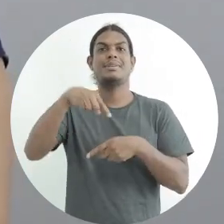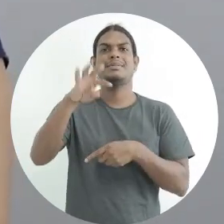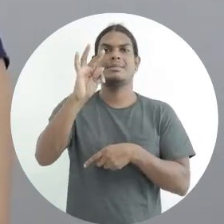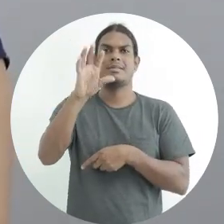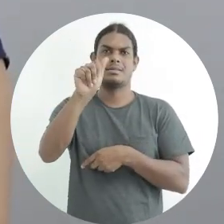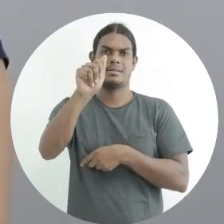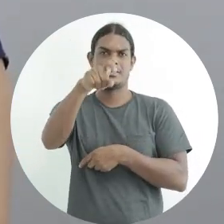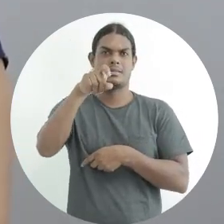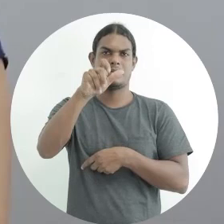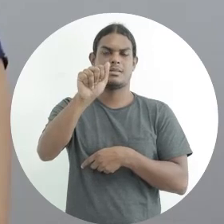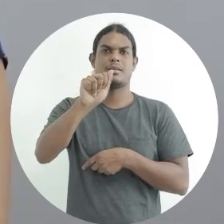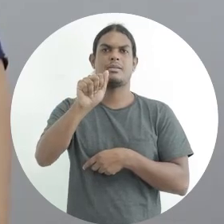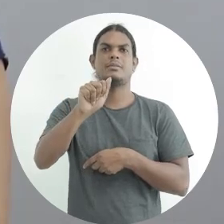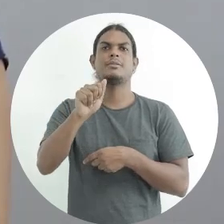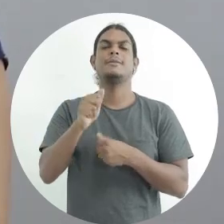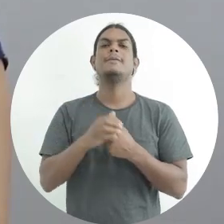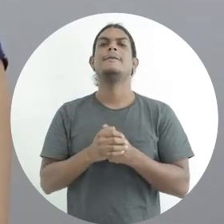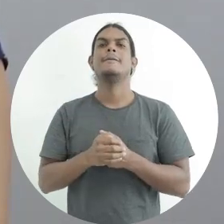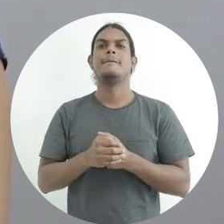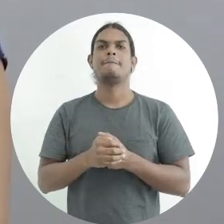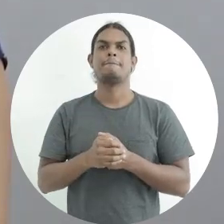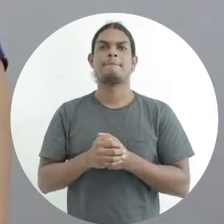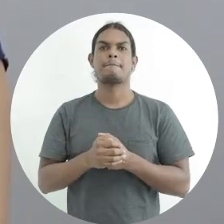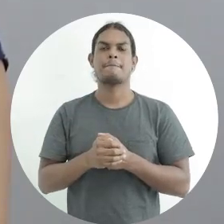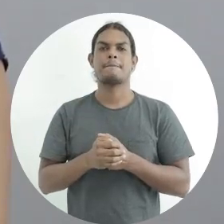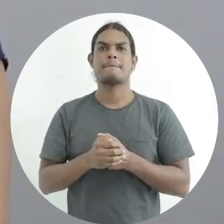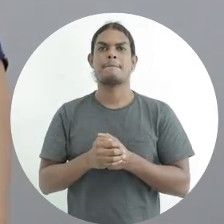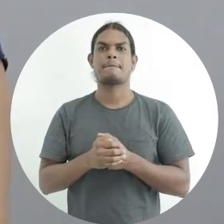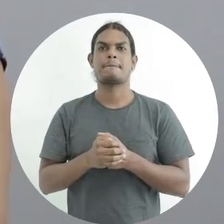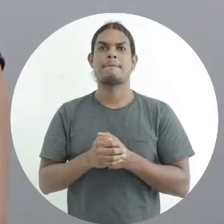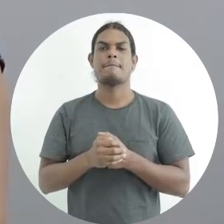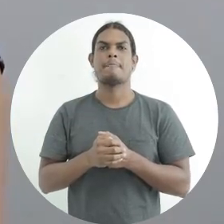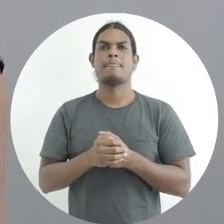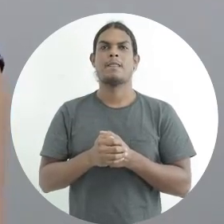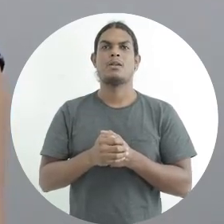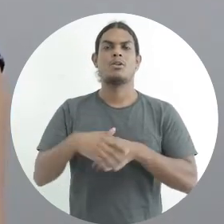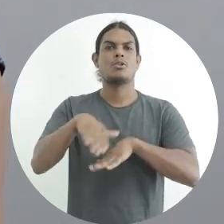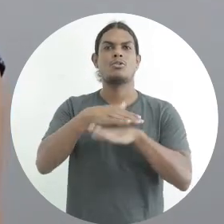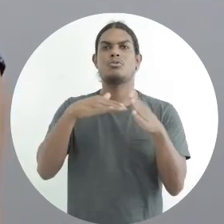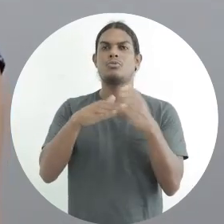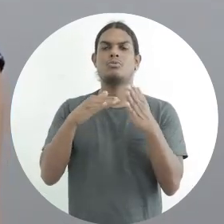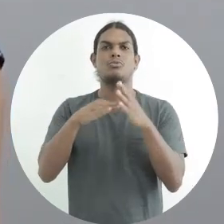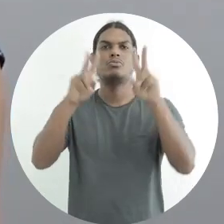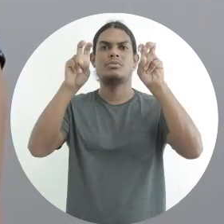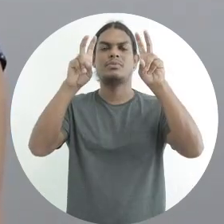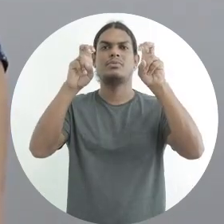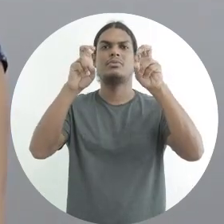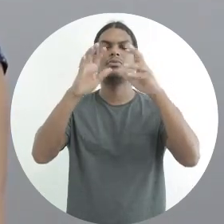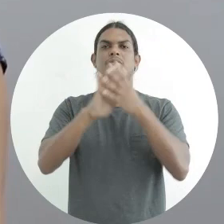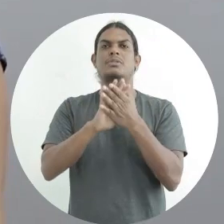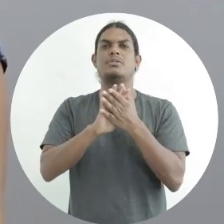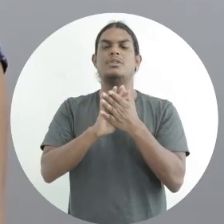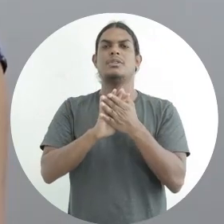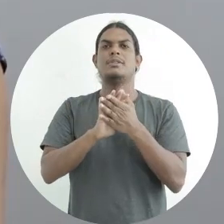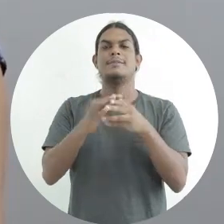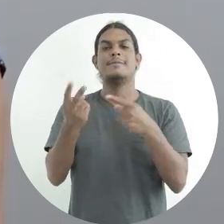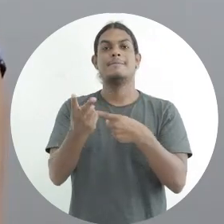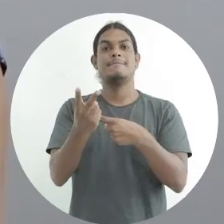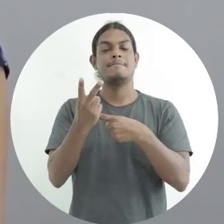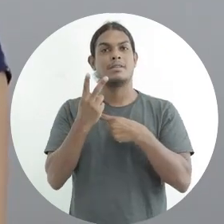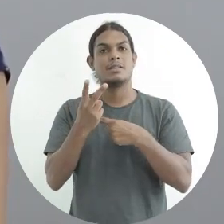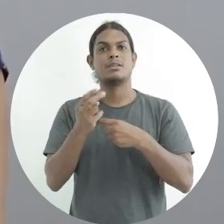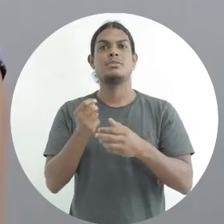todas as operações de financiamentos, de empréstimos, então quando as pessoas forem parcelar as suas compras